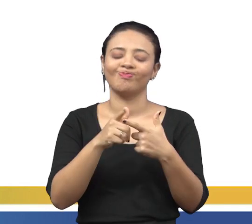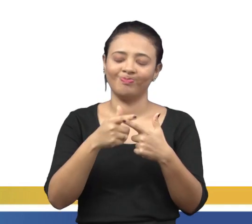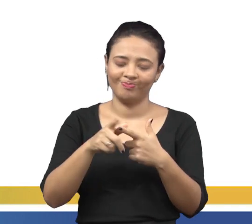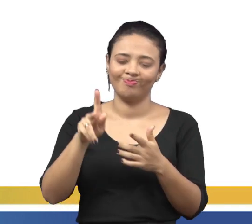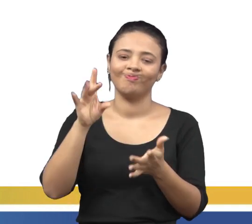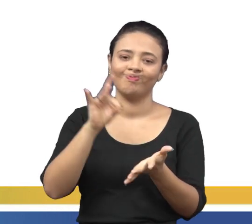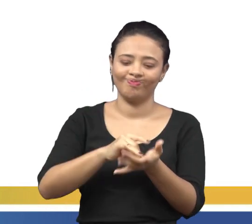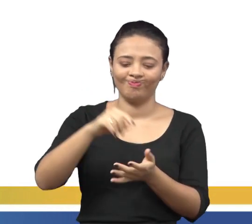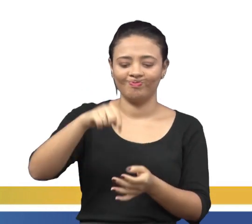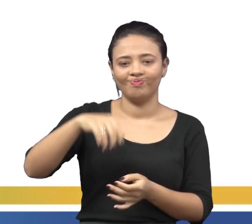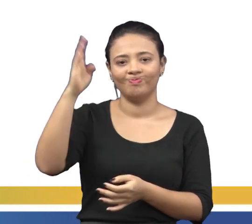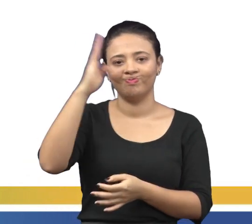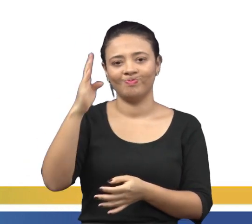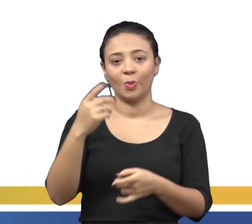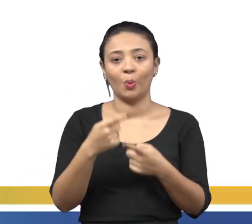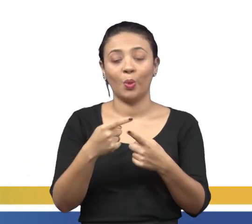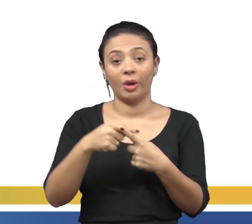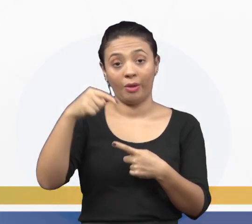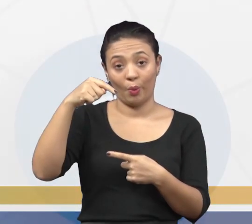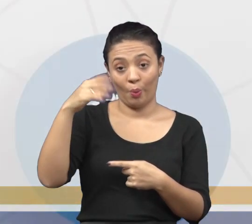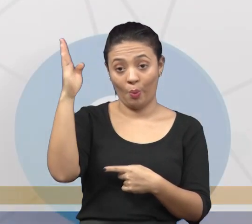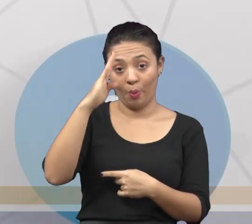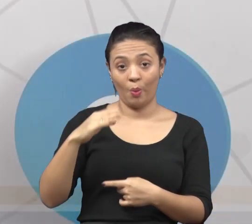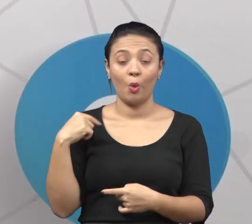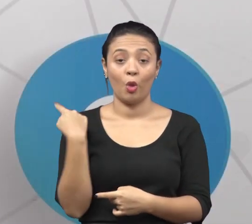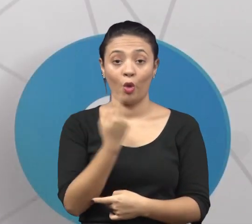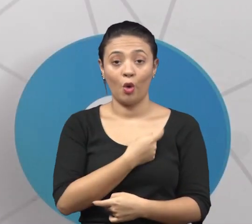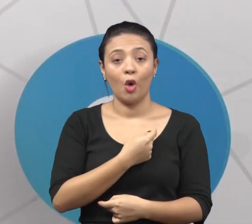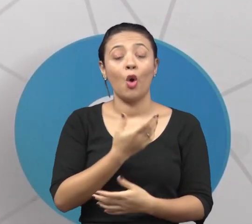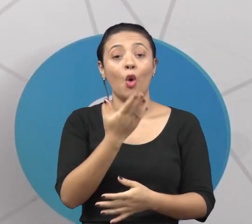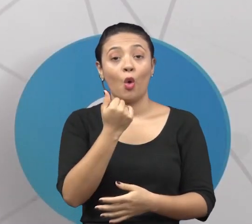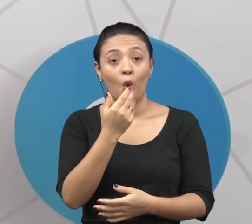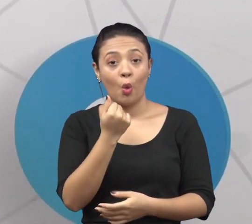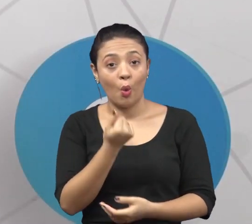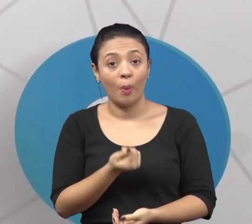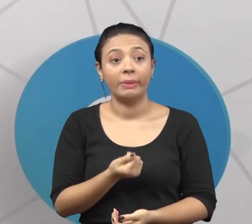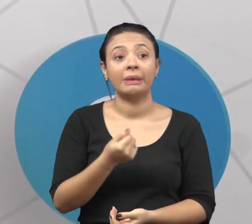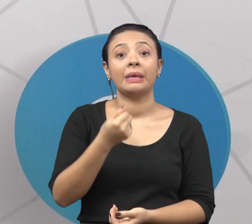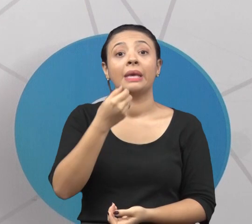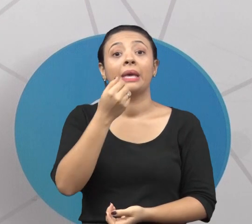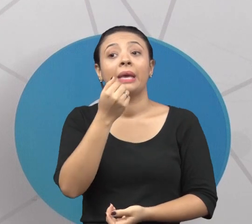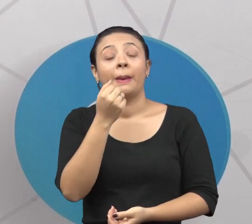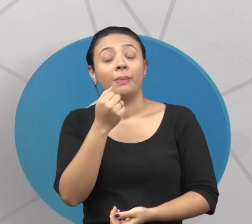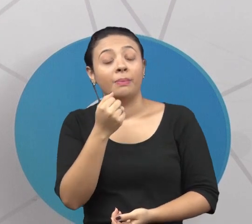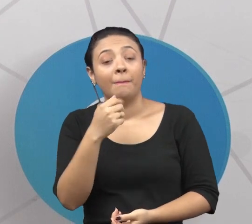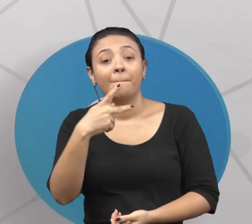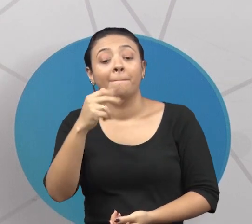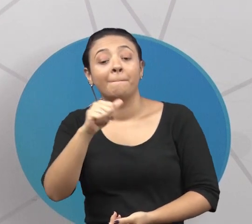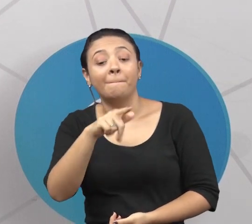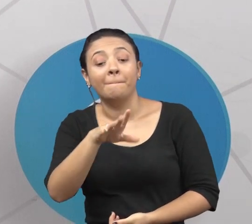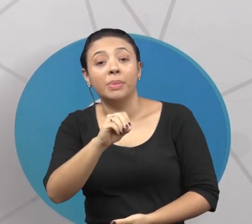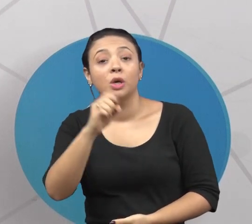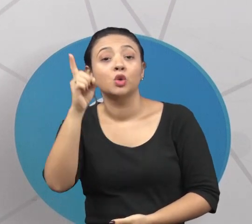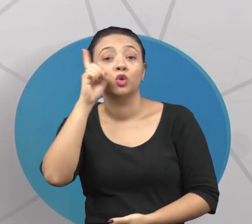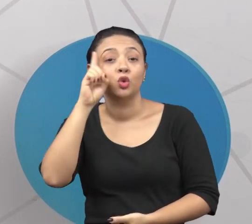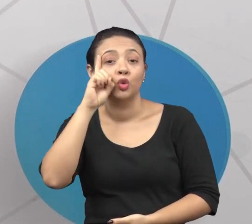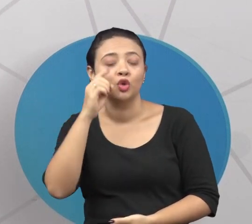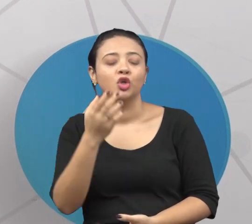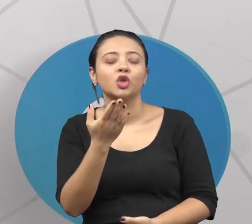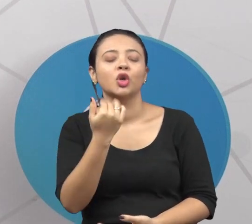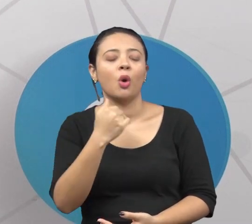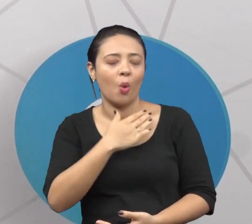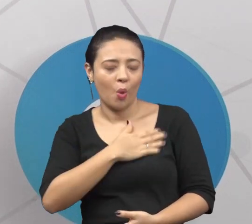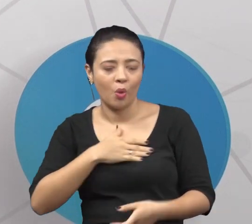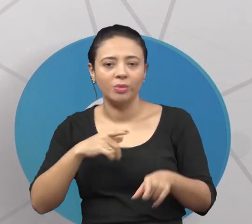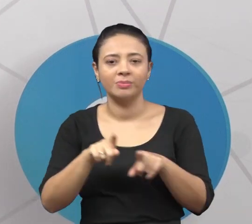o brasileiro come bastante pão, tá? Café da manhã, na janta, quer dizer, utiliza muito pão, tem questão do bolo, tá? Quer dizer, a